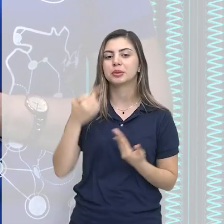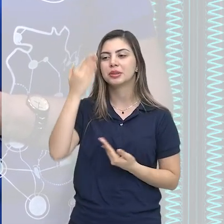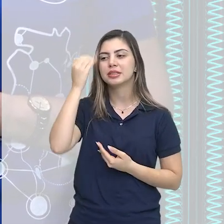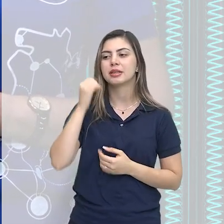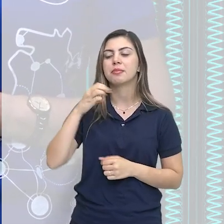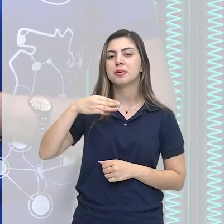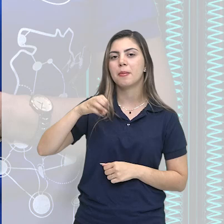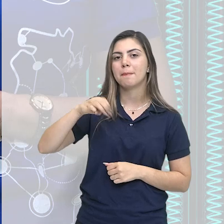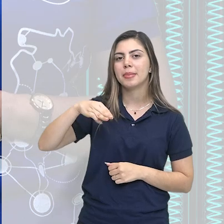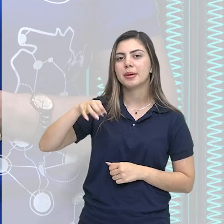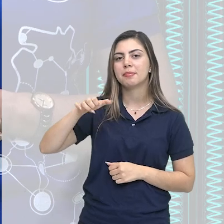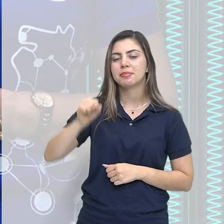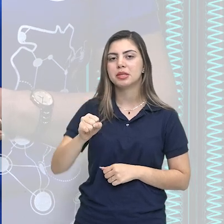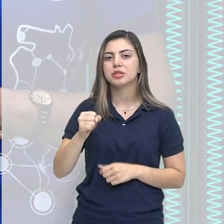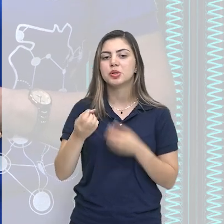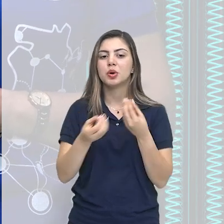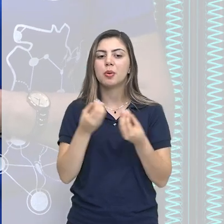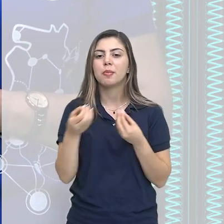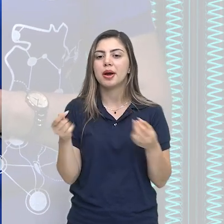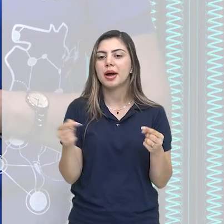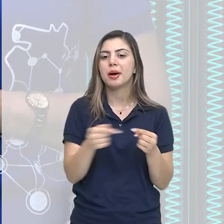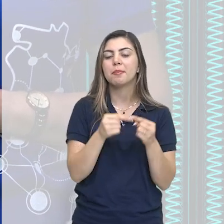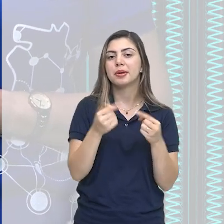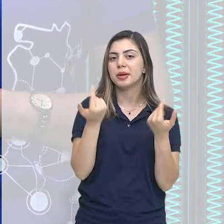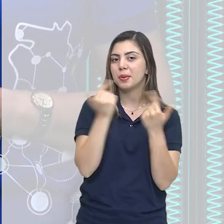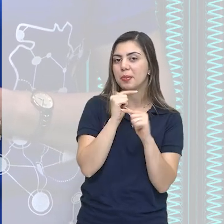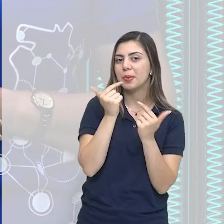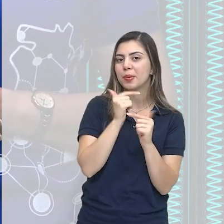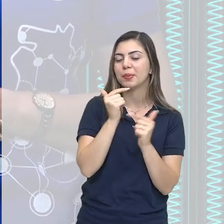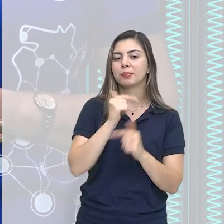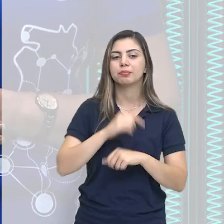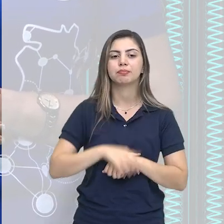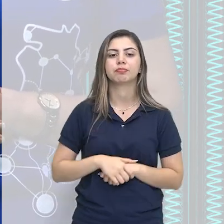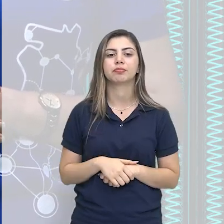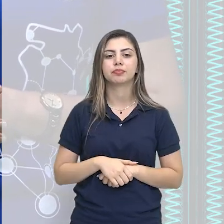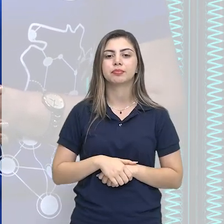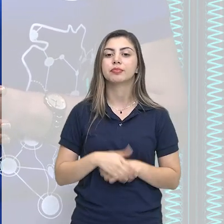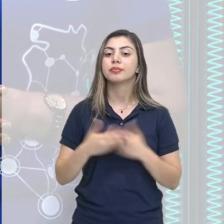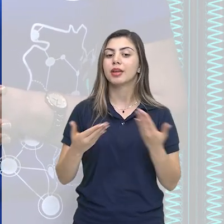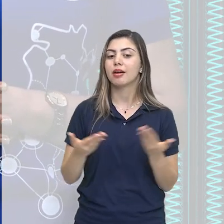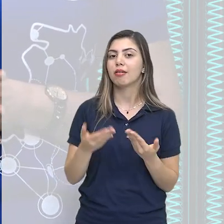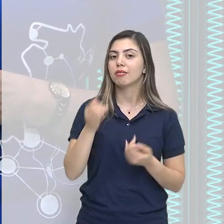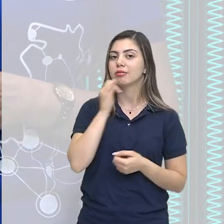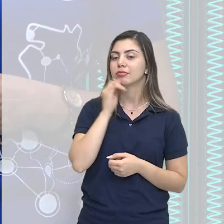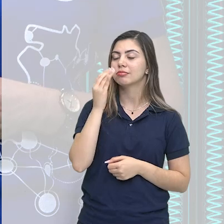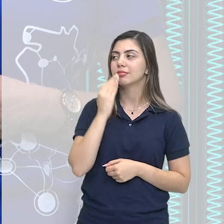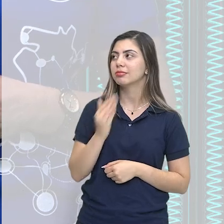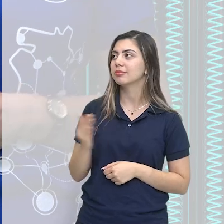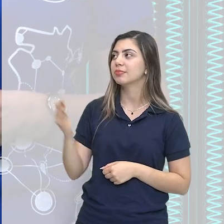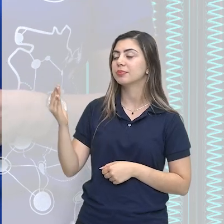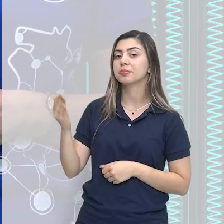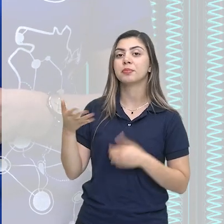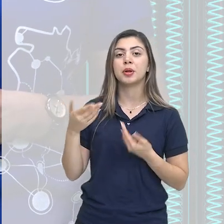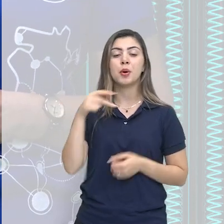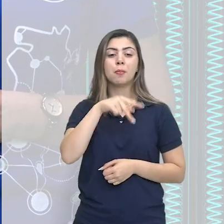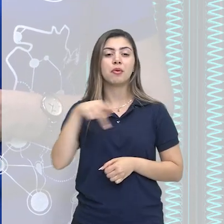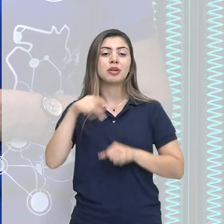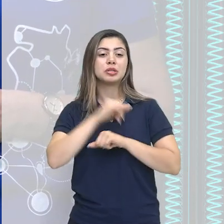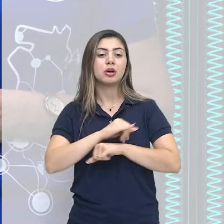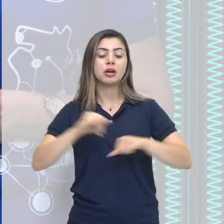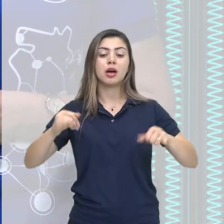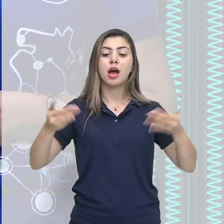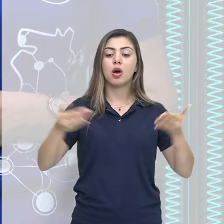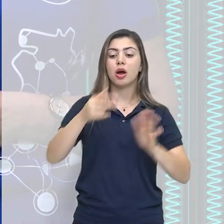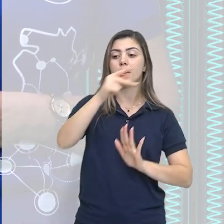eles são muito associados ao humor. E aí nós temos um pequeno exemplo. Olha, quando o professor anuncia o projeto